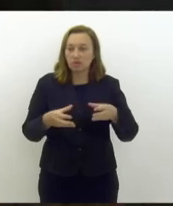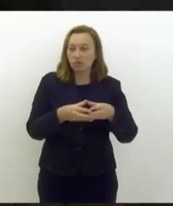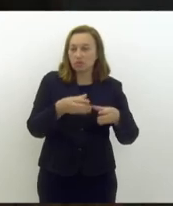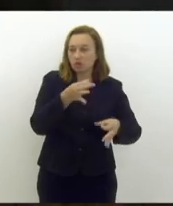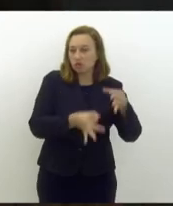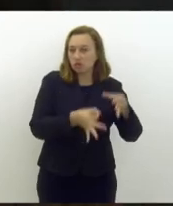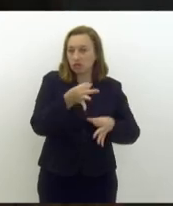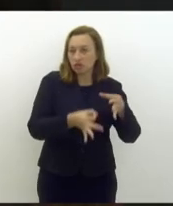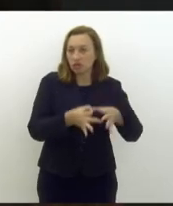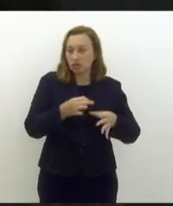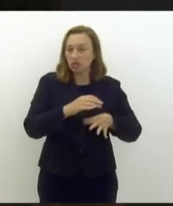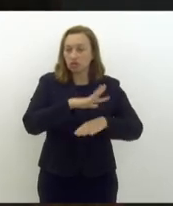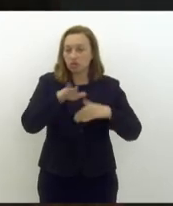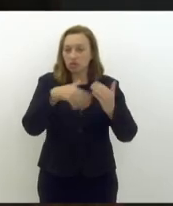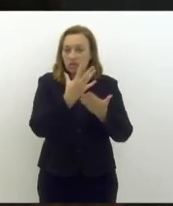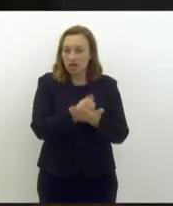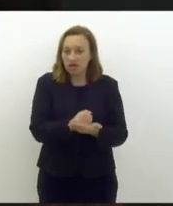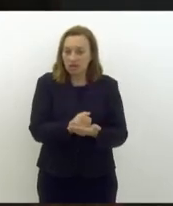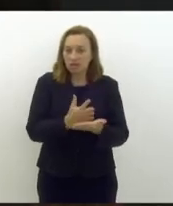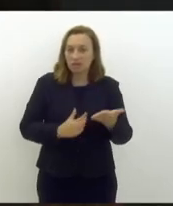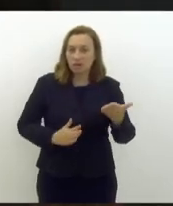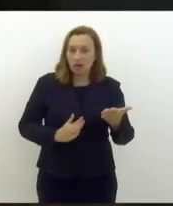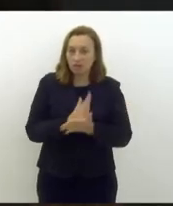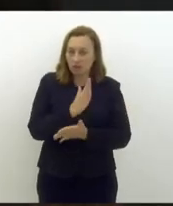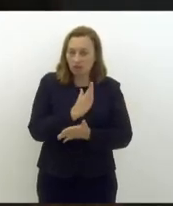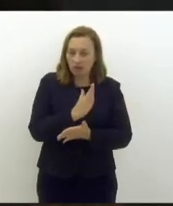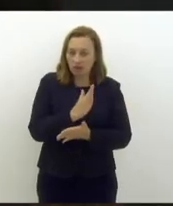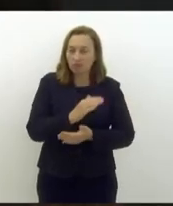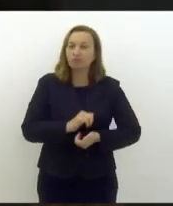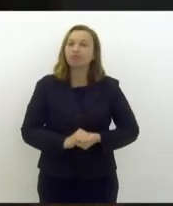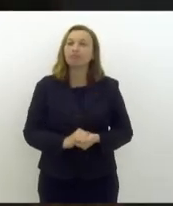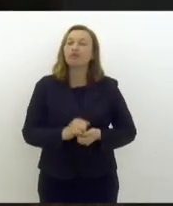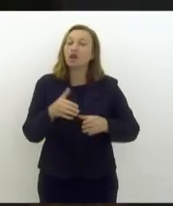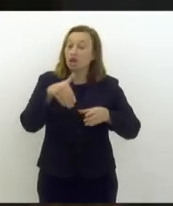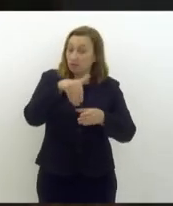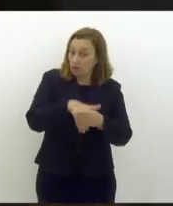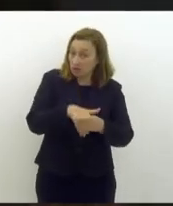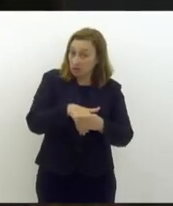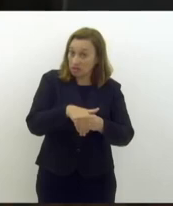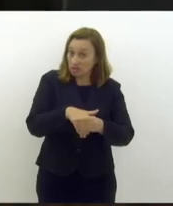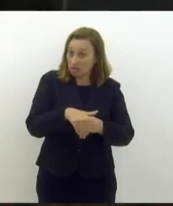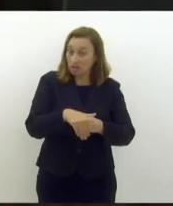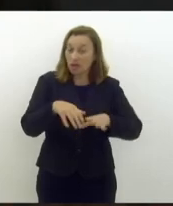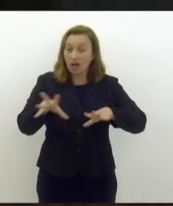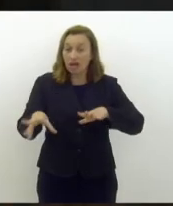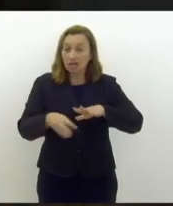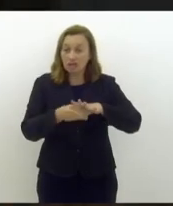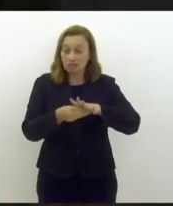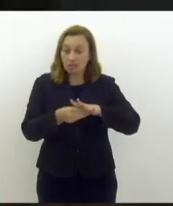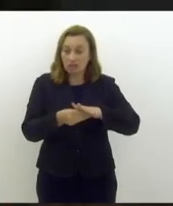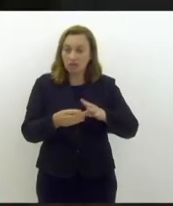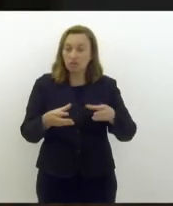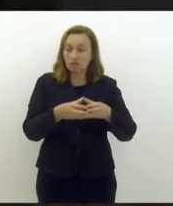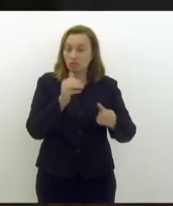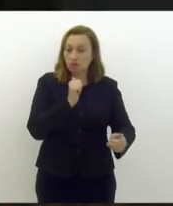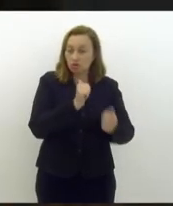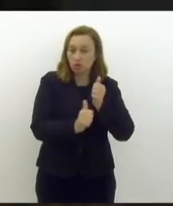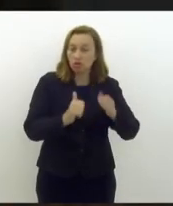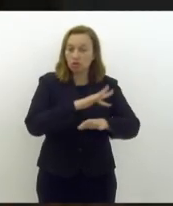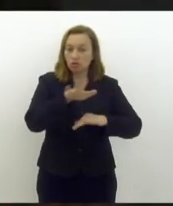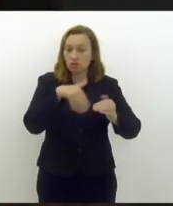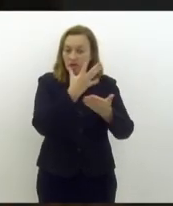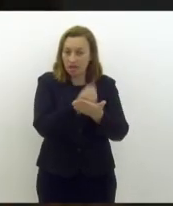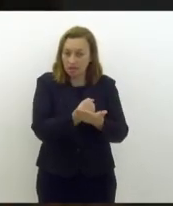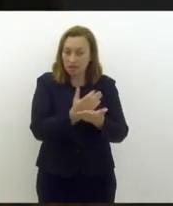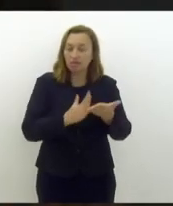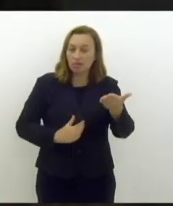de constituição e justiça senhores que a própria irmã Deus como estão aprovado em votação as emendas da comissão de esportes senhores